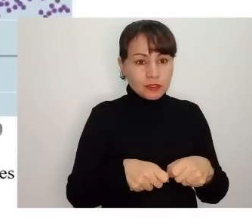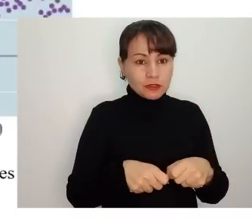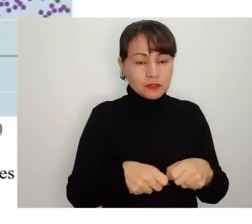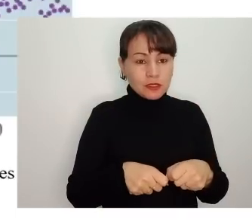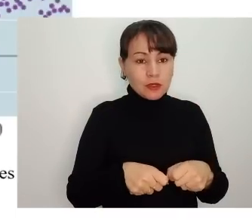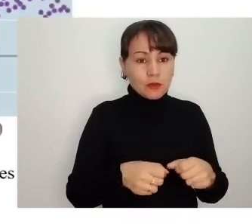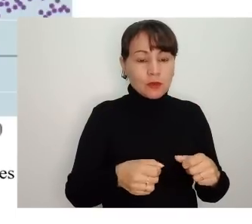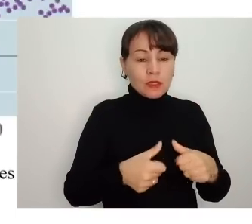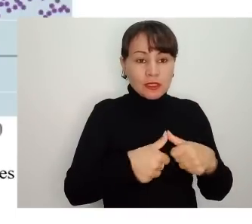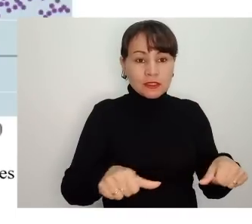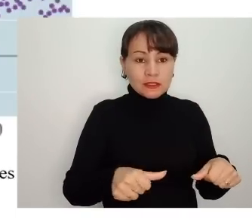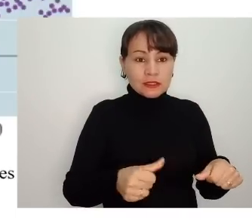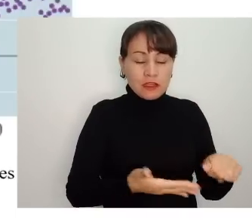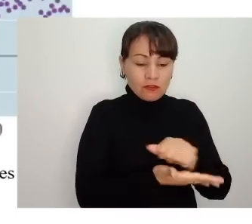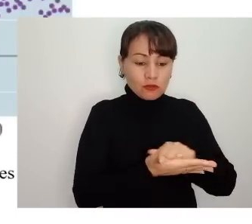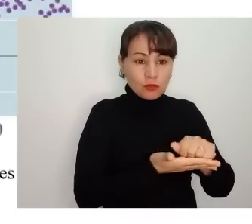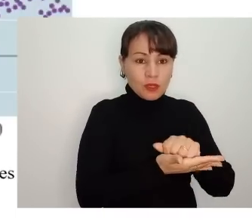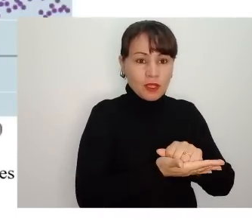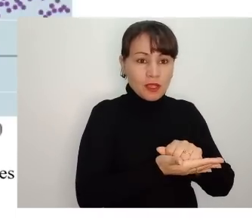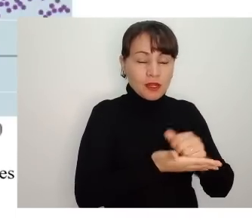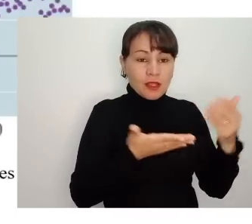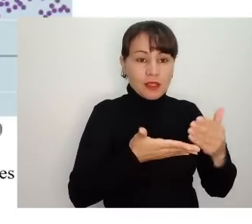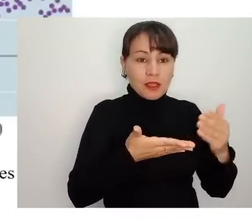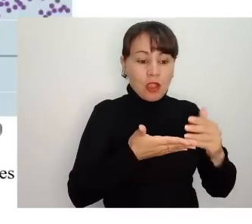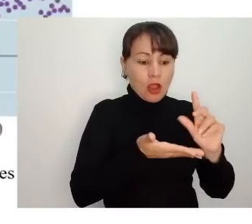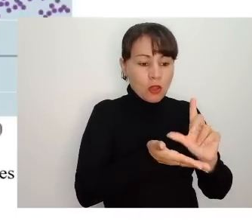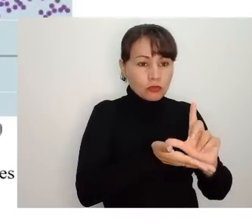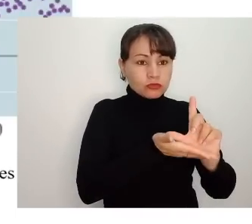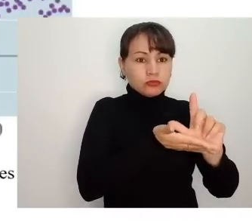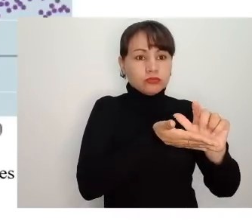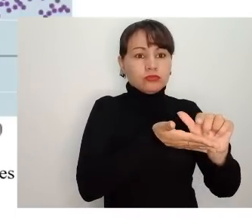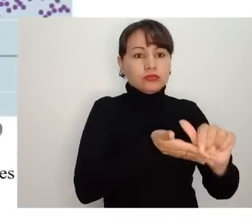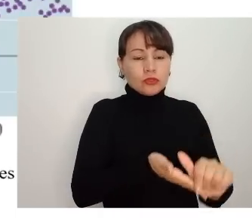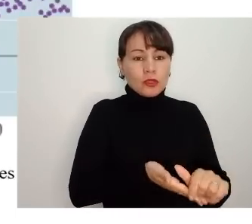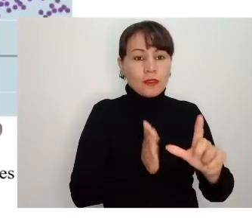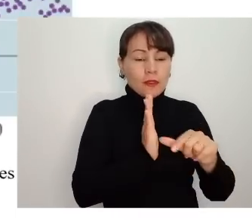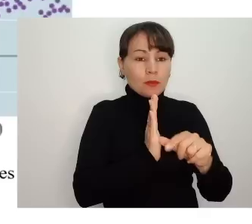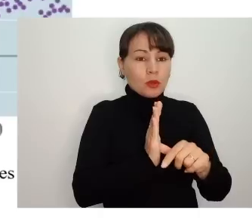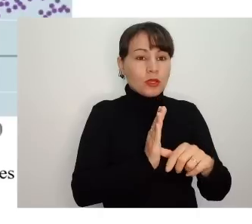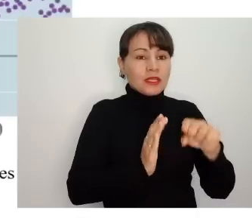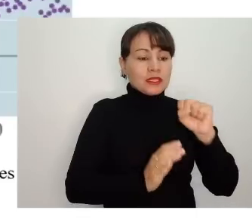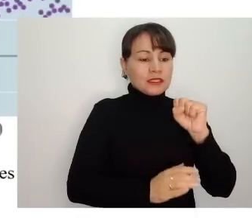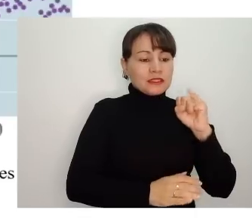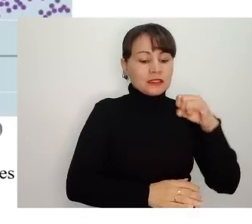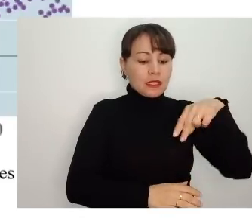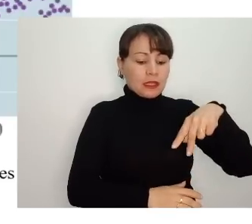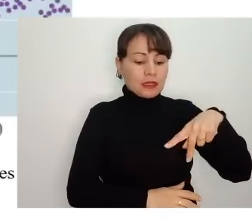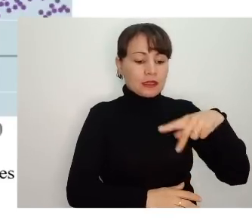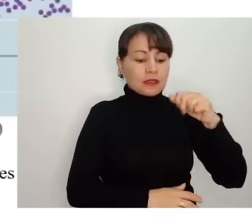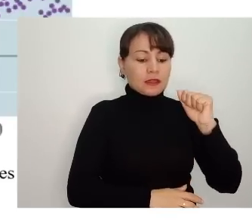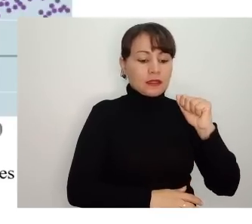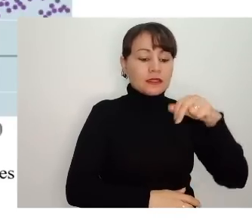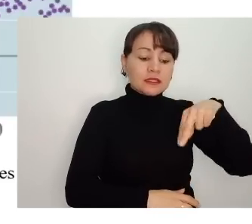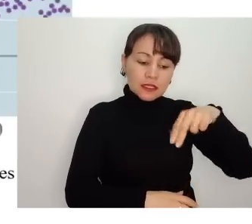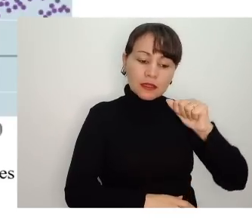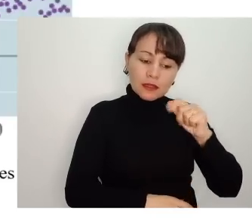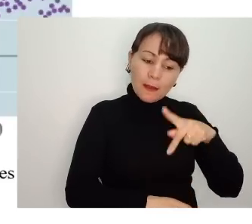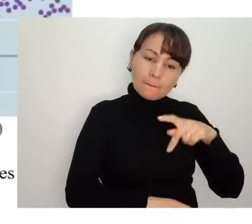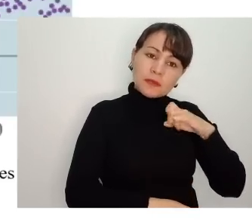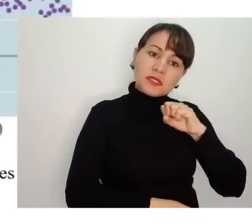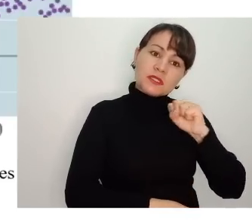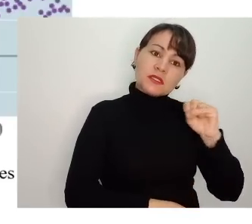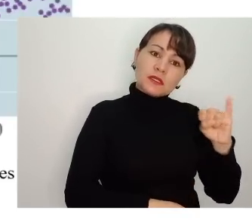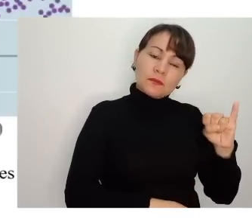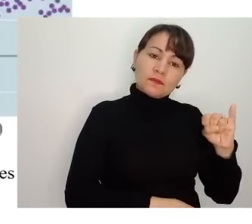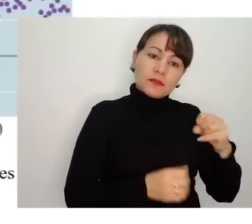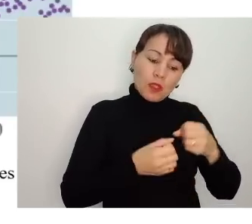potencial de ação, ele estava numa linha basal, e após essa sinapse, aconteceu um